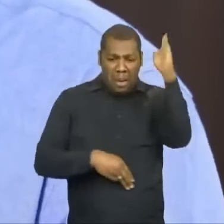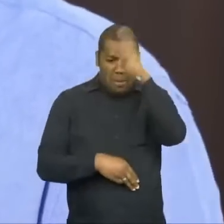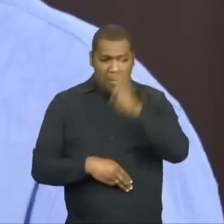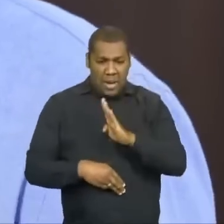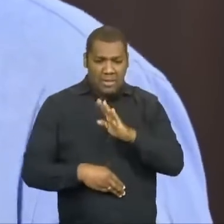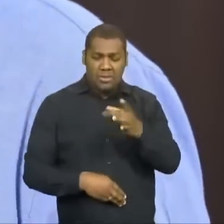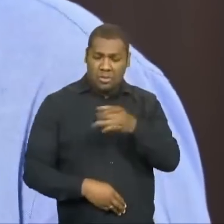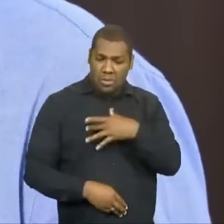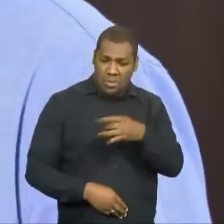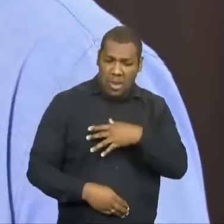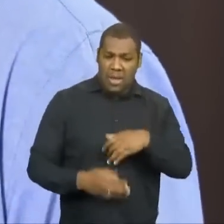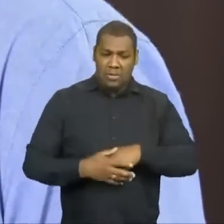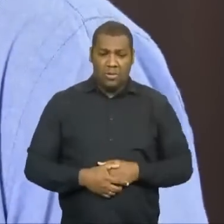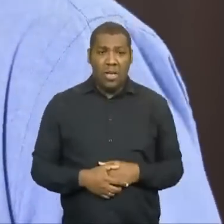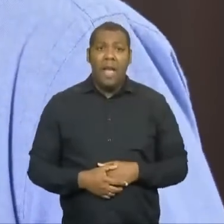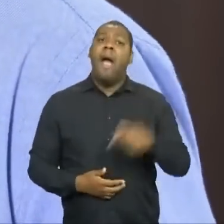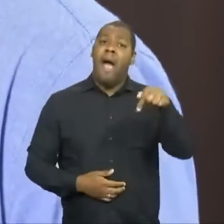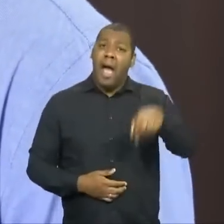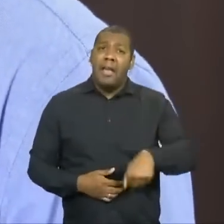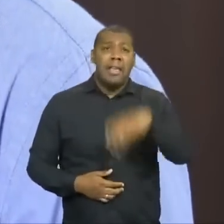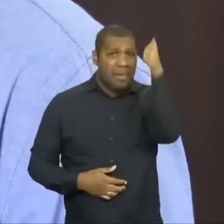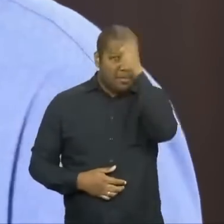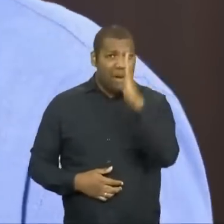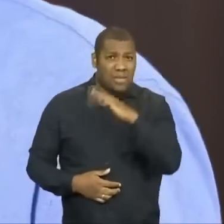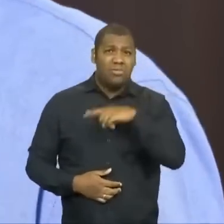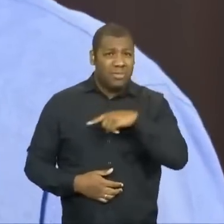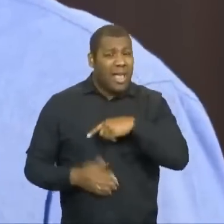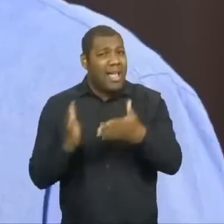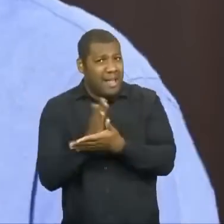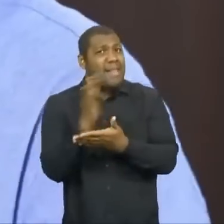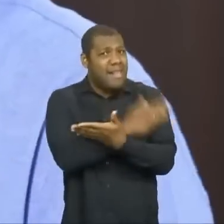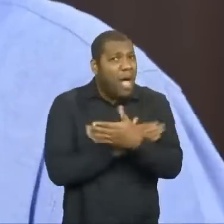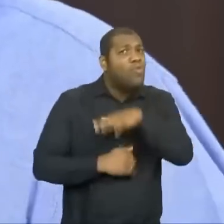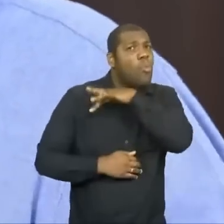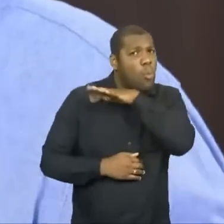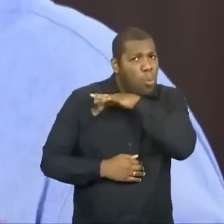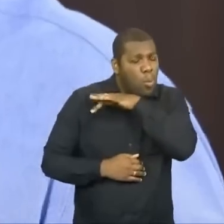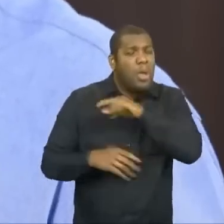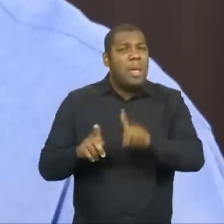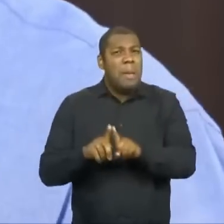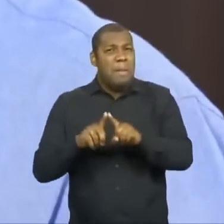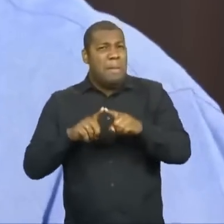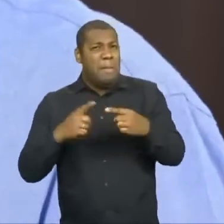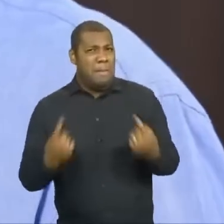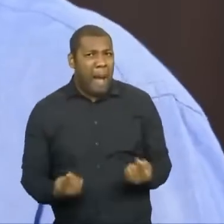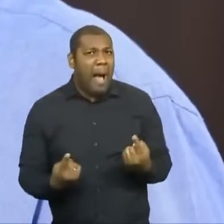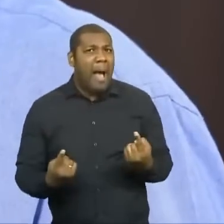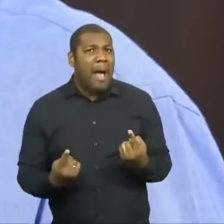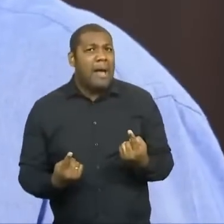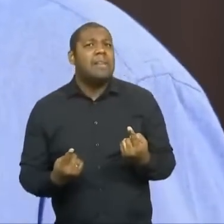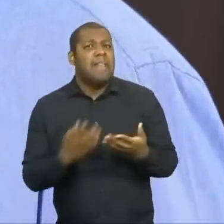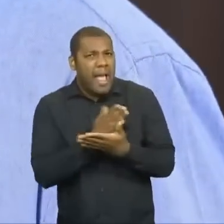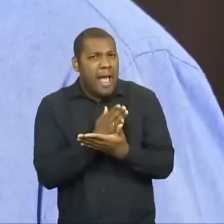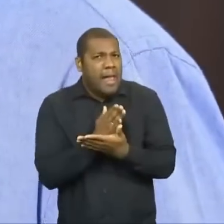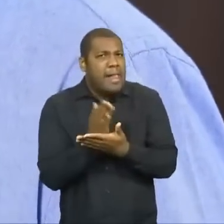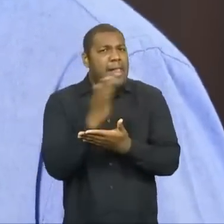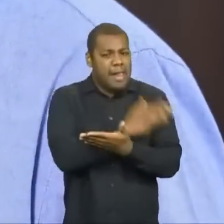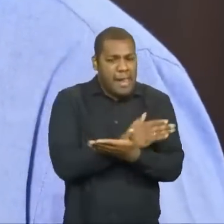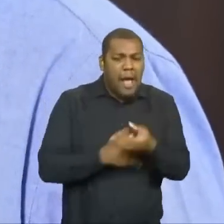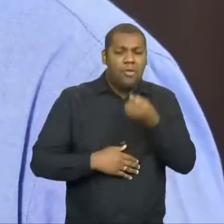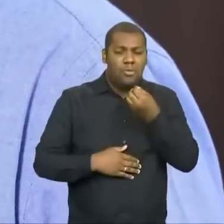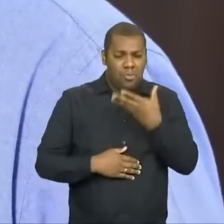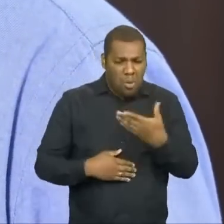mas não é só isso, é importante, né? Se a gente quiser atrair turismo, a gente não vai atrair dizendo que tem violência, que tem muita isso, que tem muito aquilo. Você vai